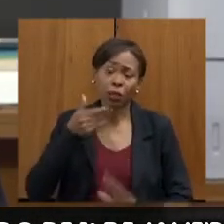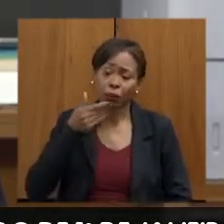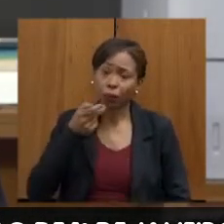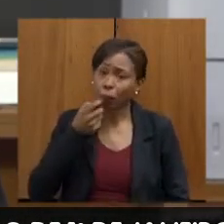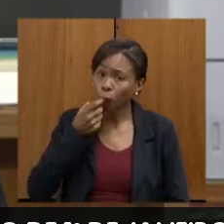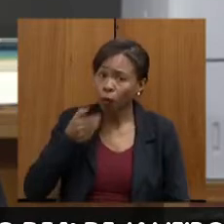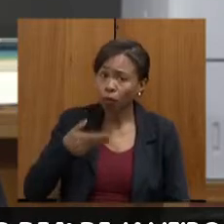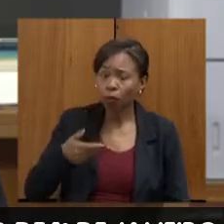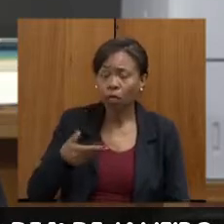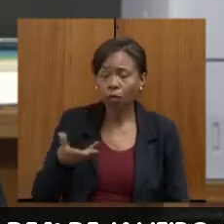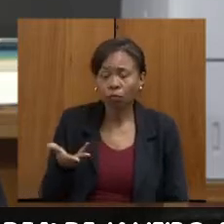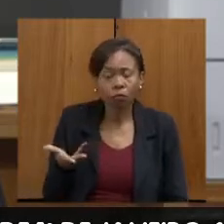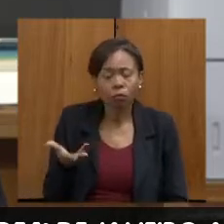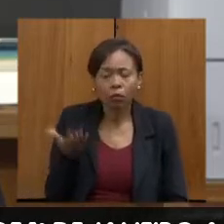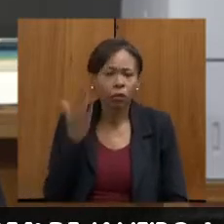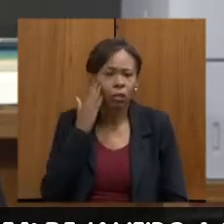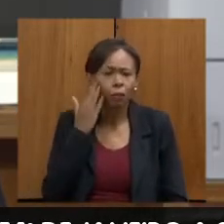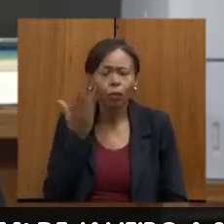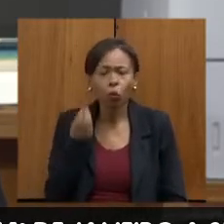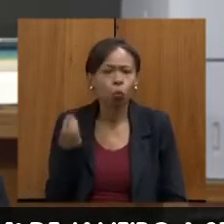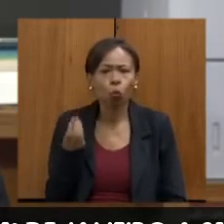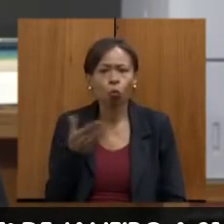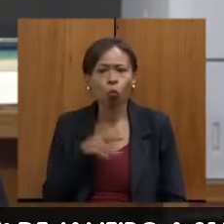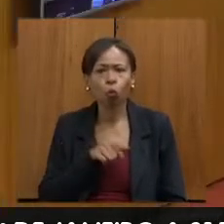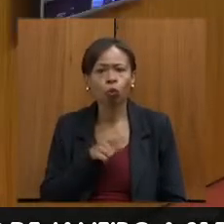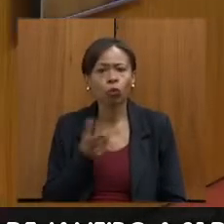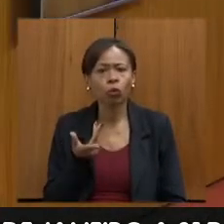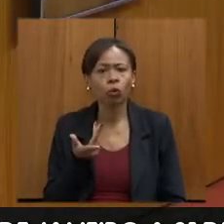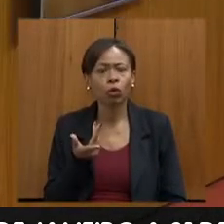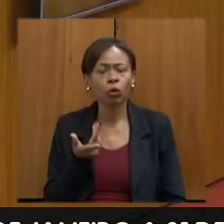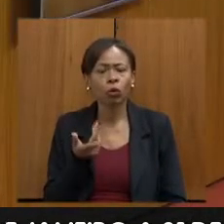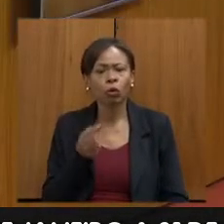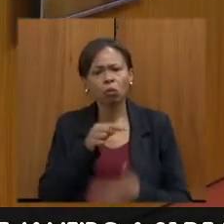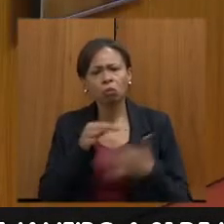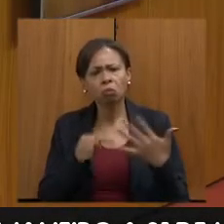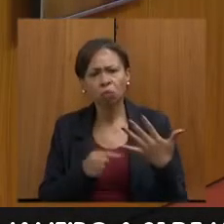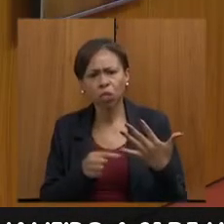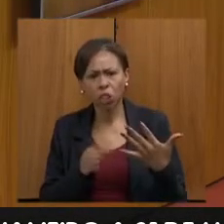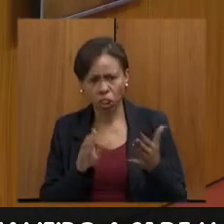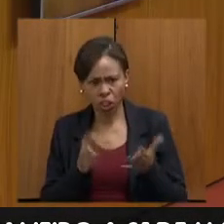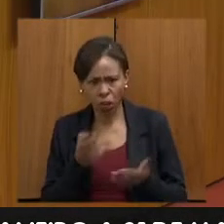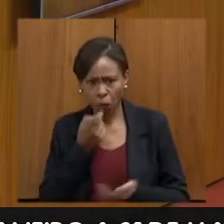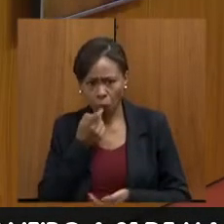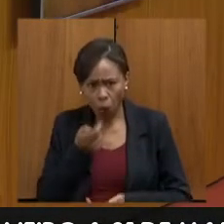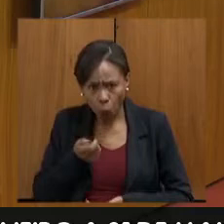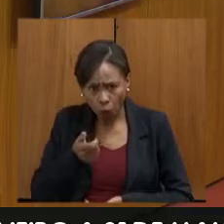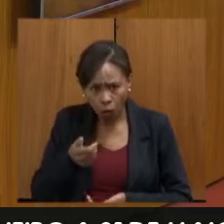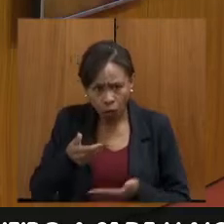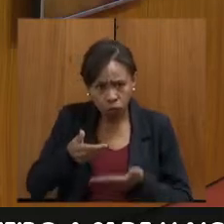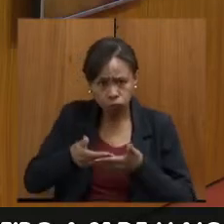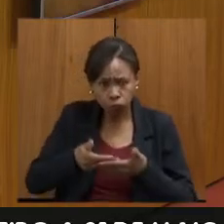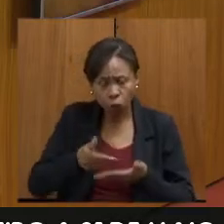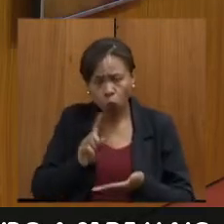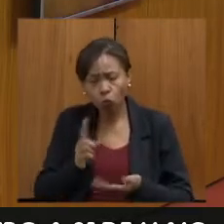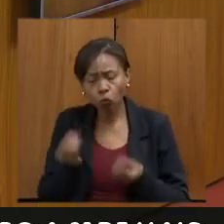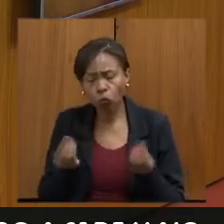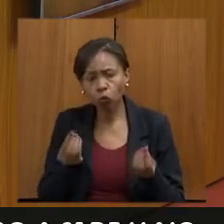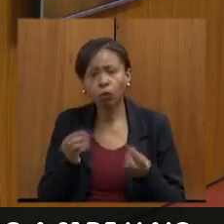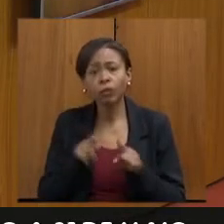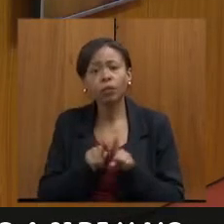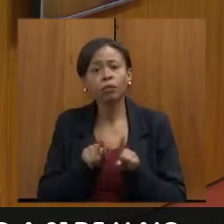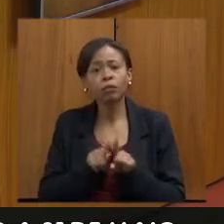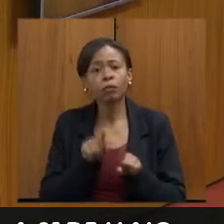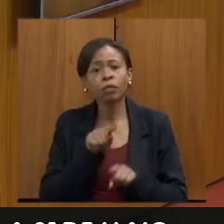Então gostaria de saber como tá essa expectativa se aumenta para sair a gente até falou também a questão de que